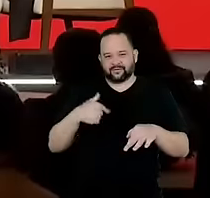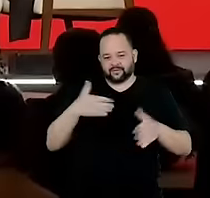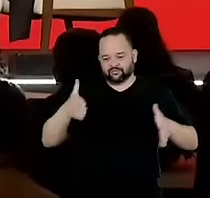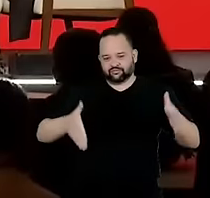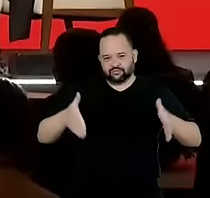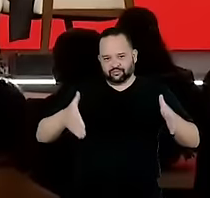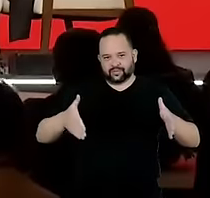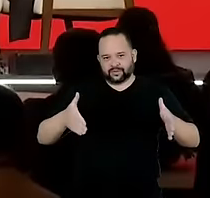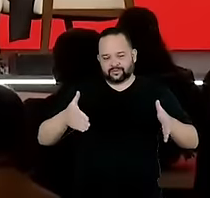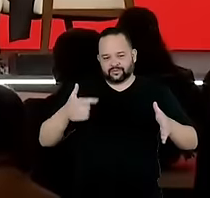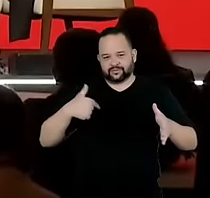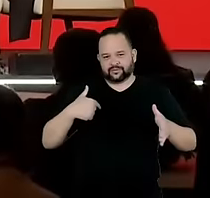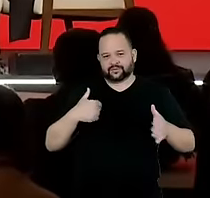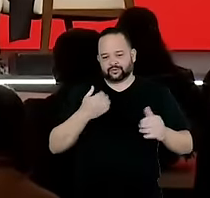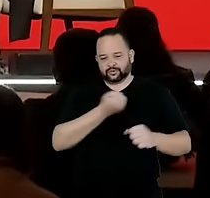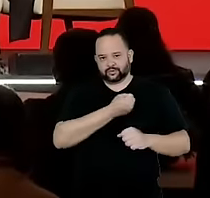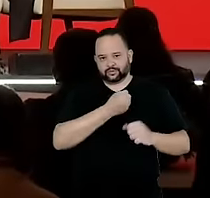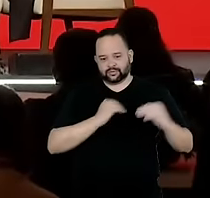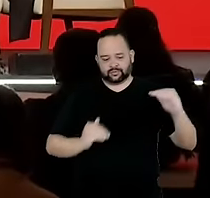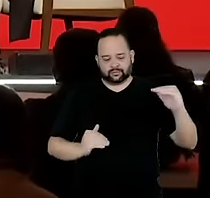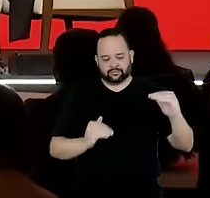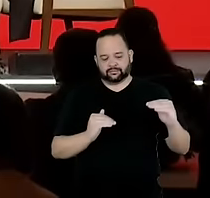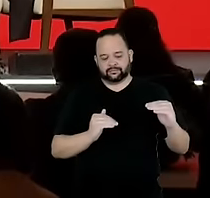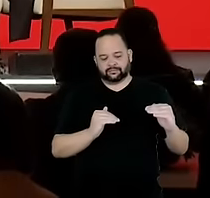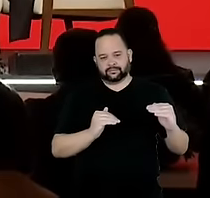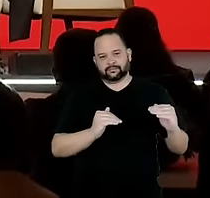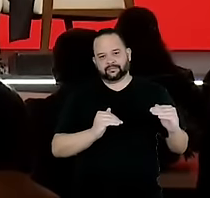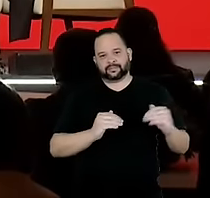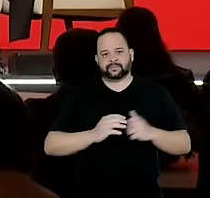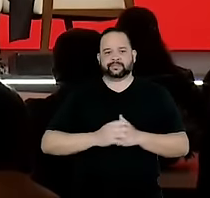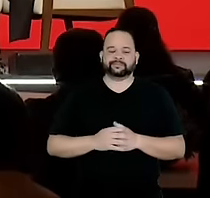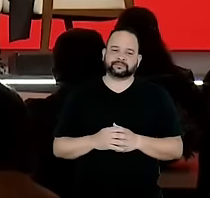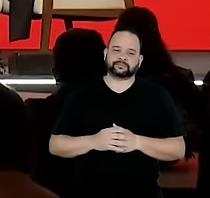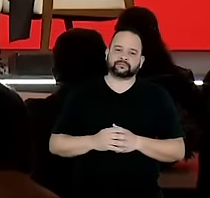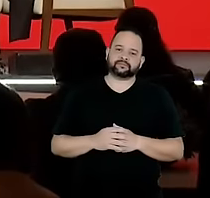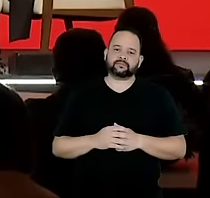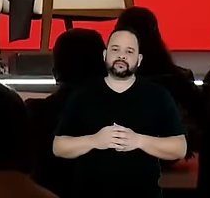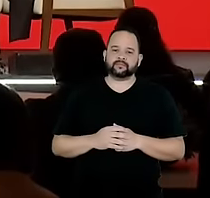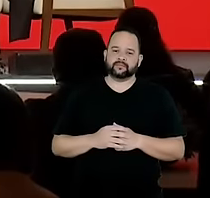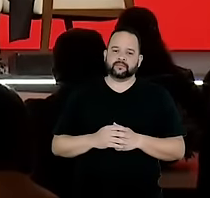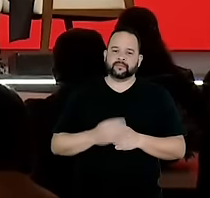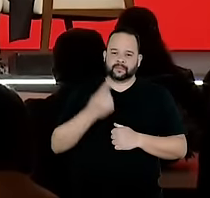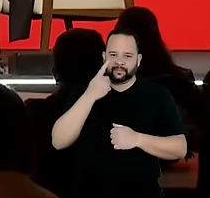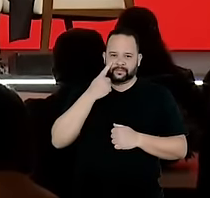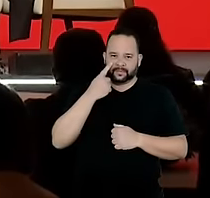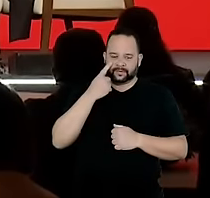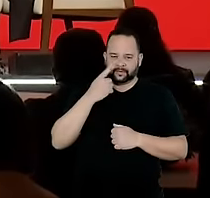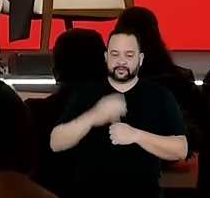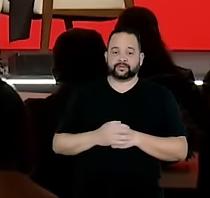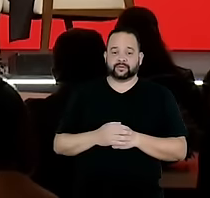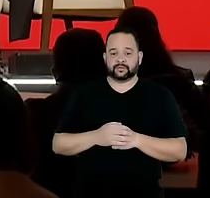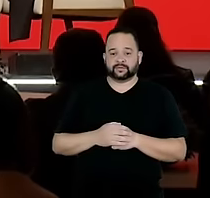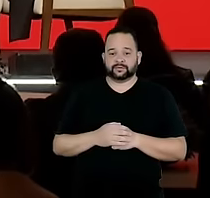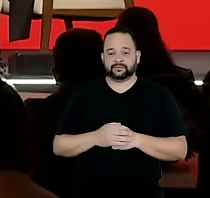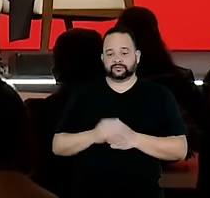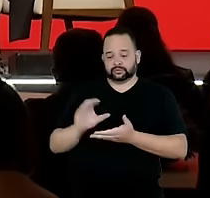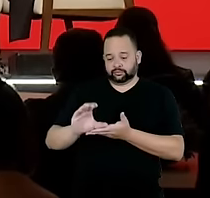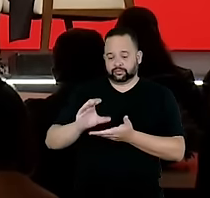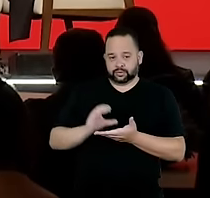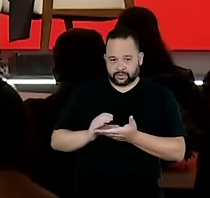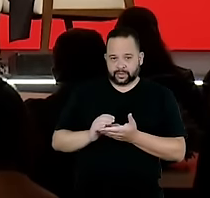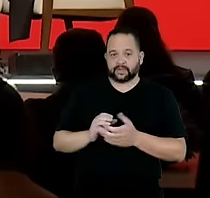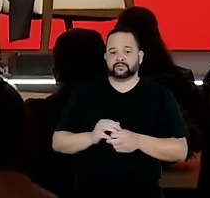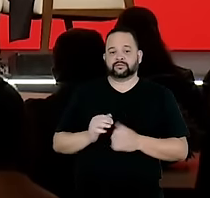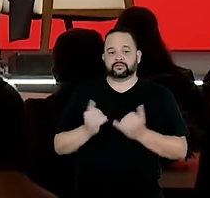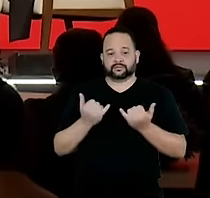PIB Vamos ouvir o Marcos sobre essa questão do mercado de crédito de carbono é eu eu acho que é até interessante